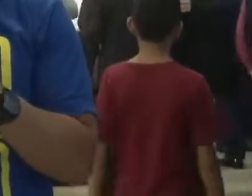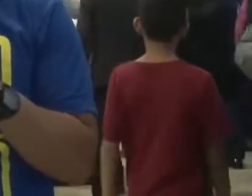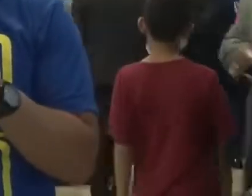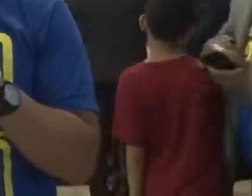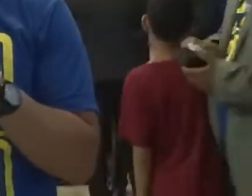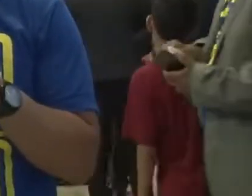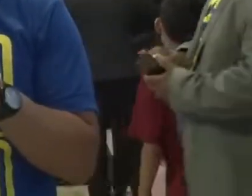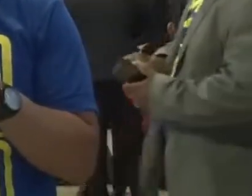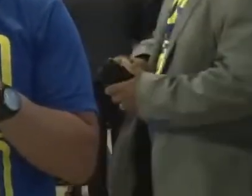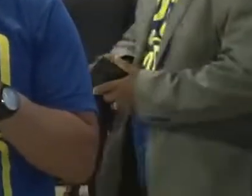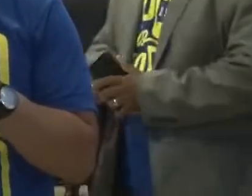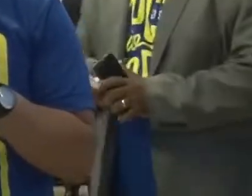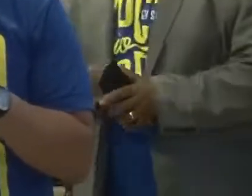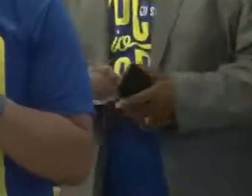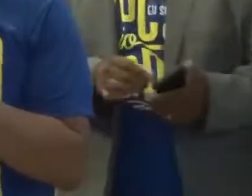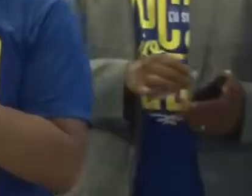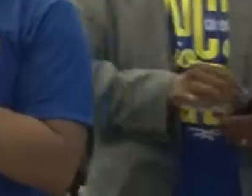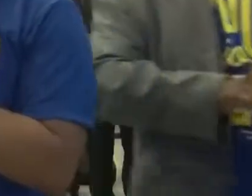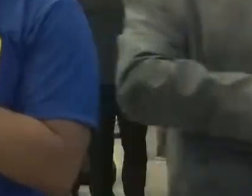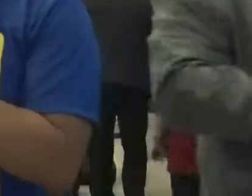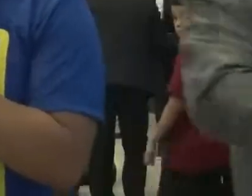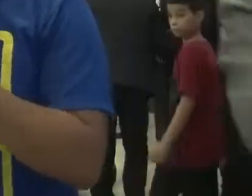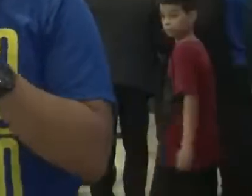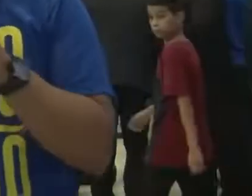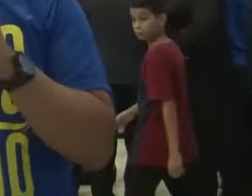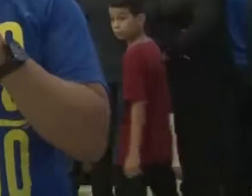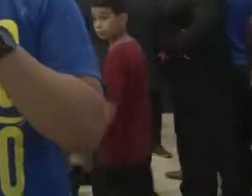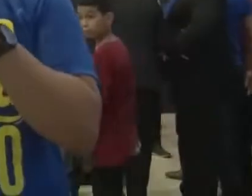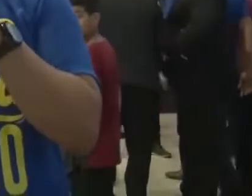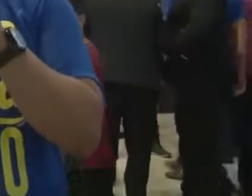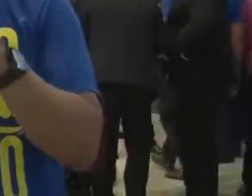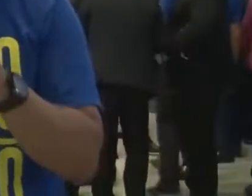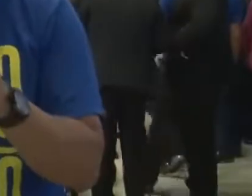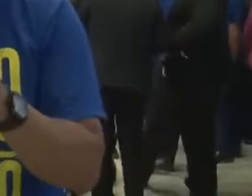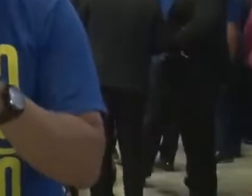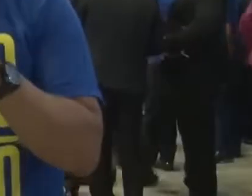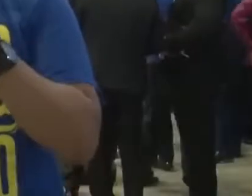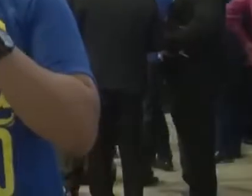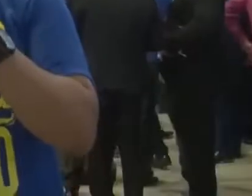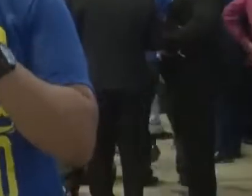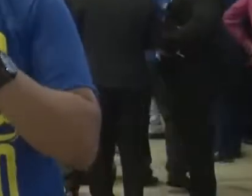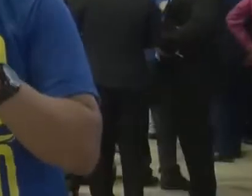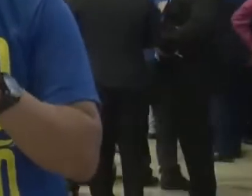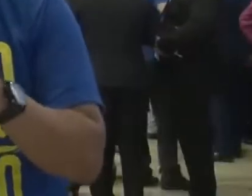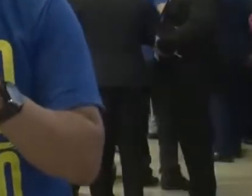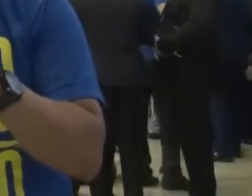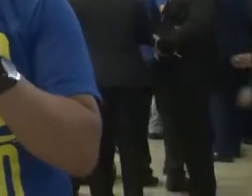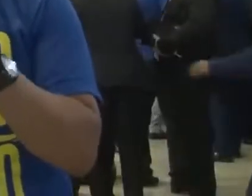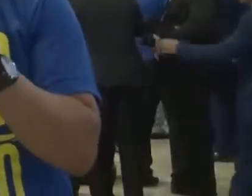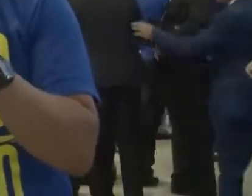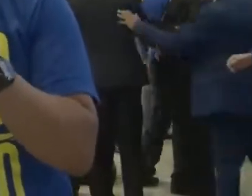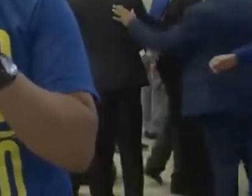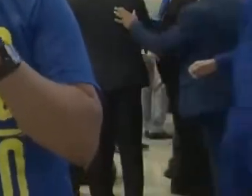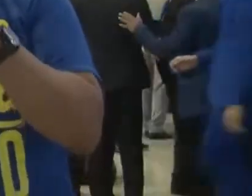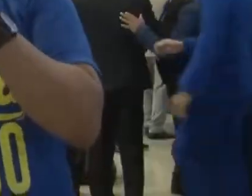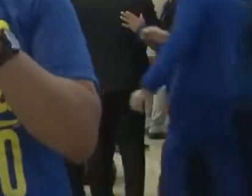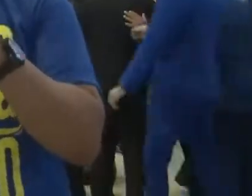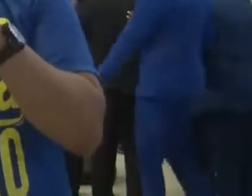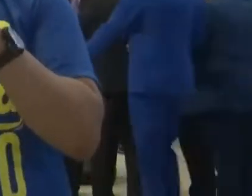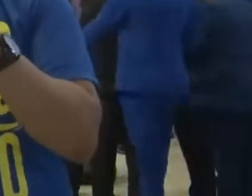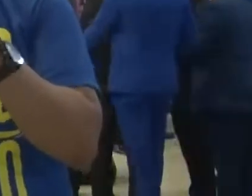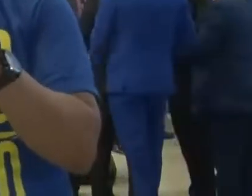todos esses dias de uma década. Isso para a honra e glória do Senhor Jesus. É verdade. E para você que viu o que Deus fez aqui na Uma